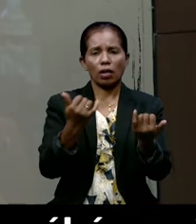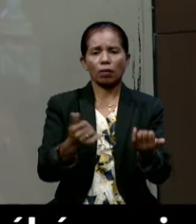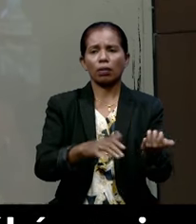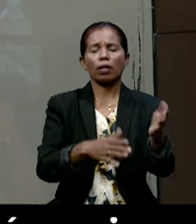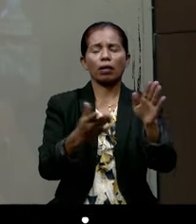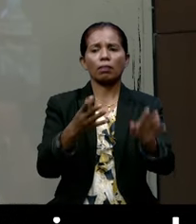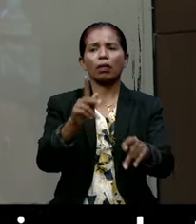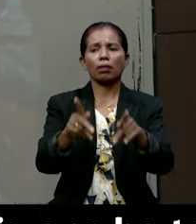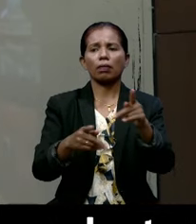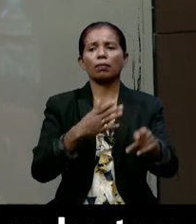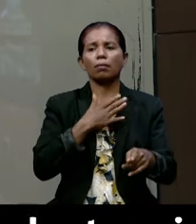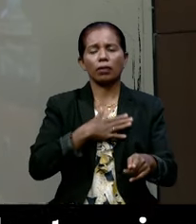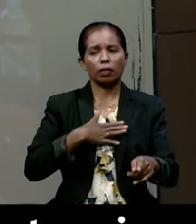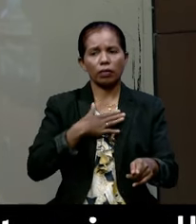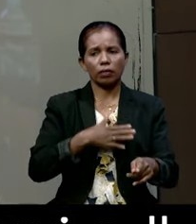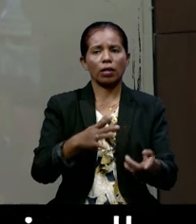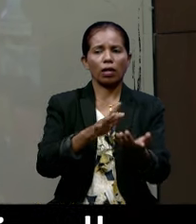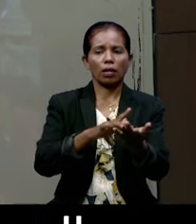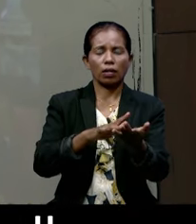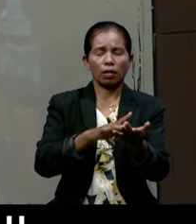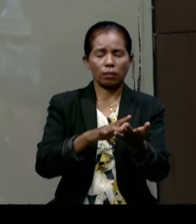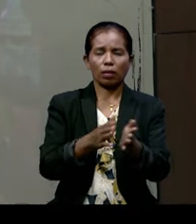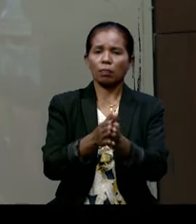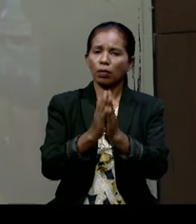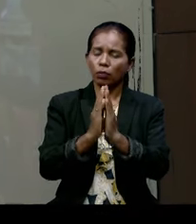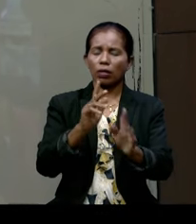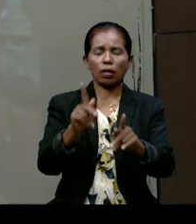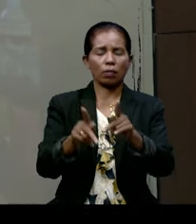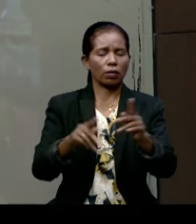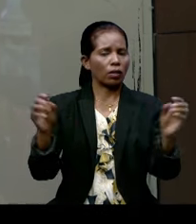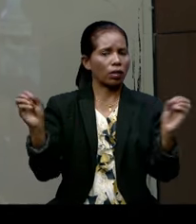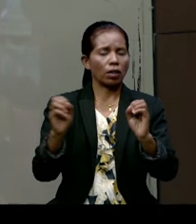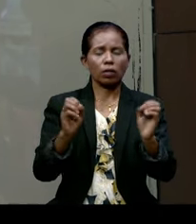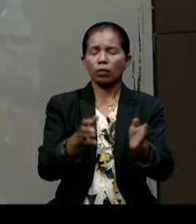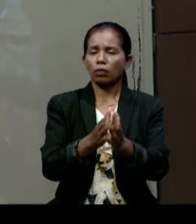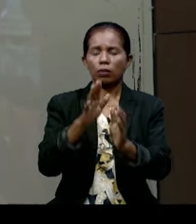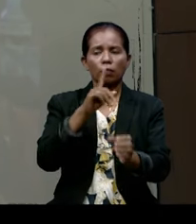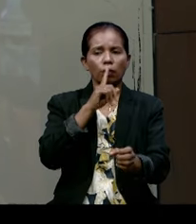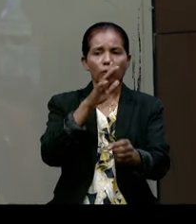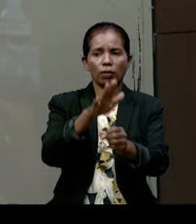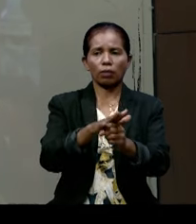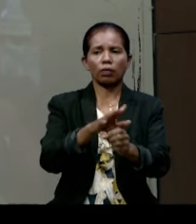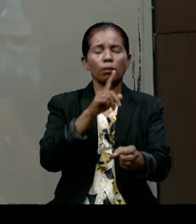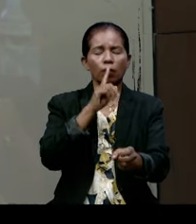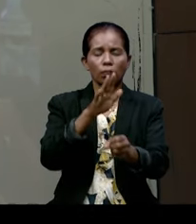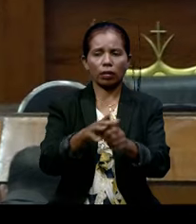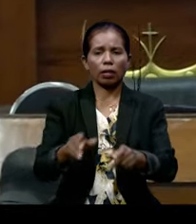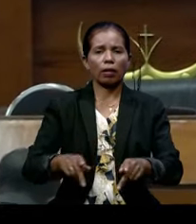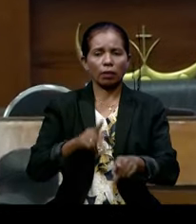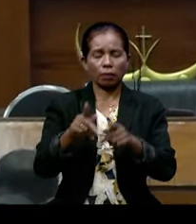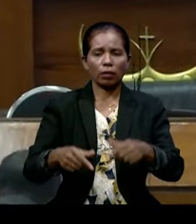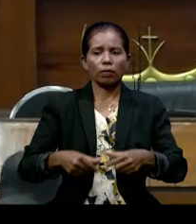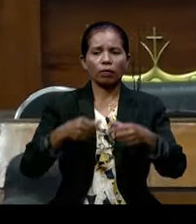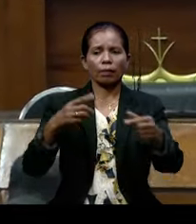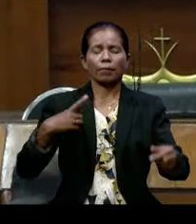ne. Favor, ida. Aimoruk, é uma usa aimoruk, é uma lá usa promessa. Promessa é uma vona. Nunemos, tu